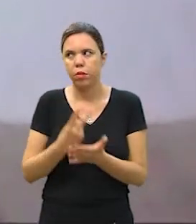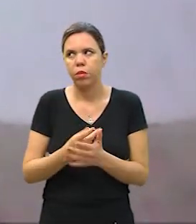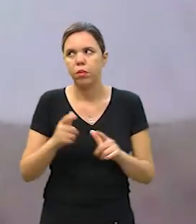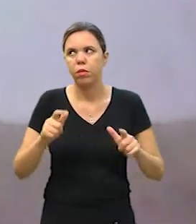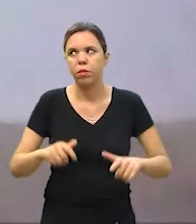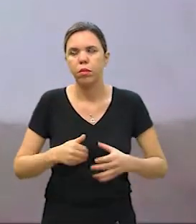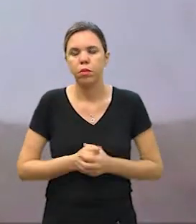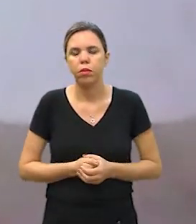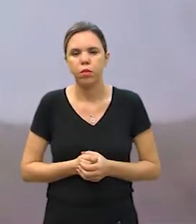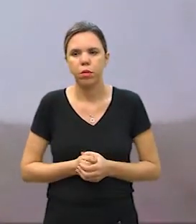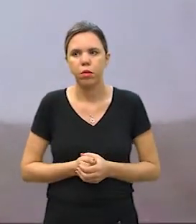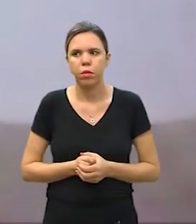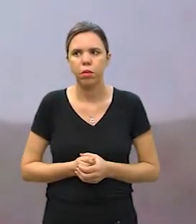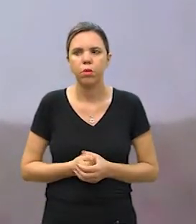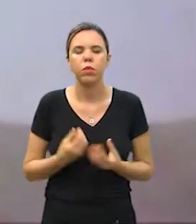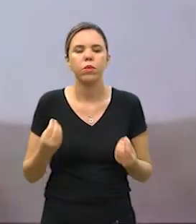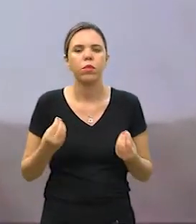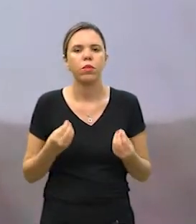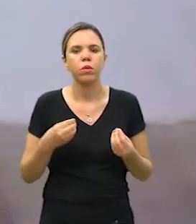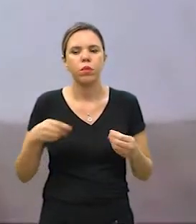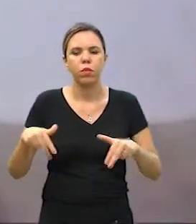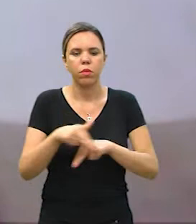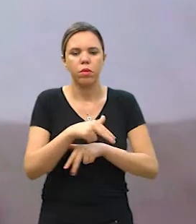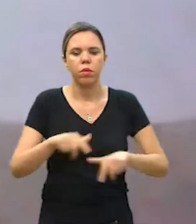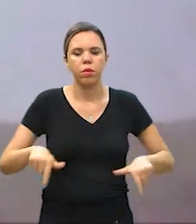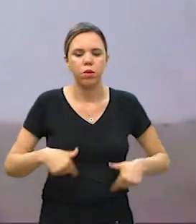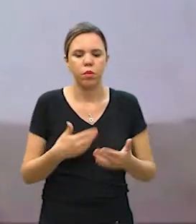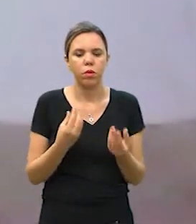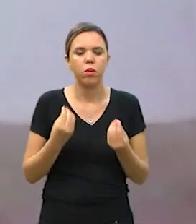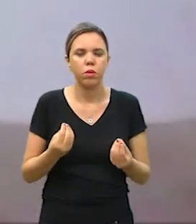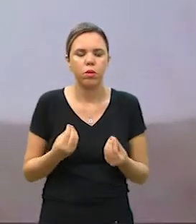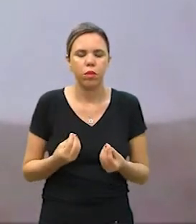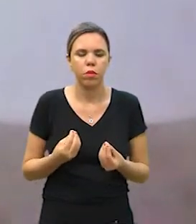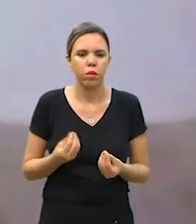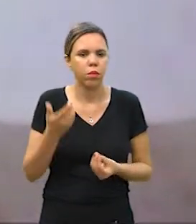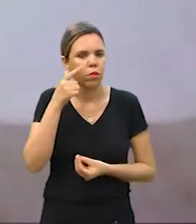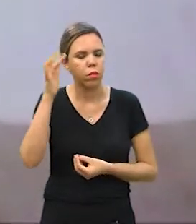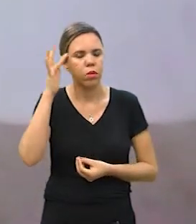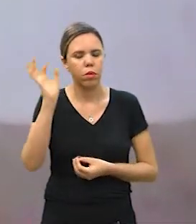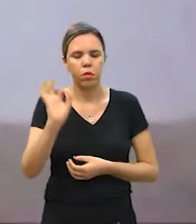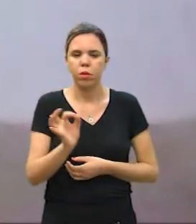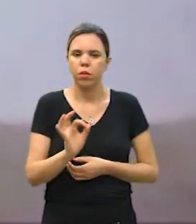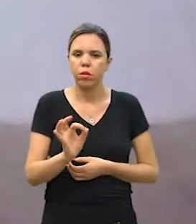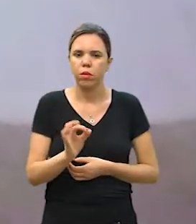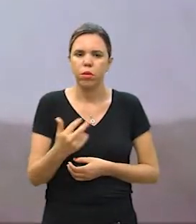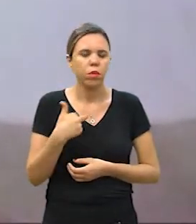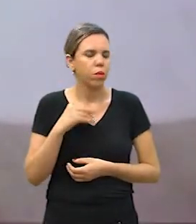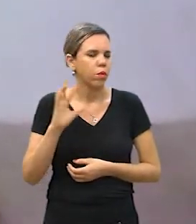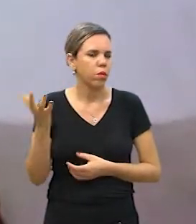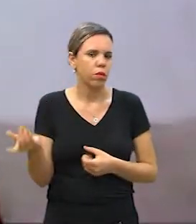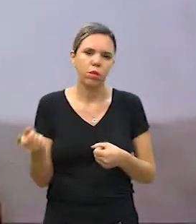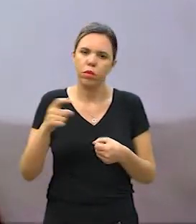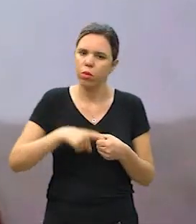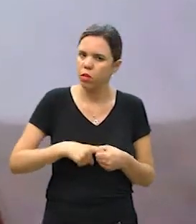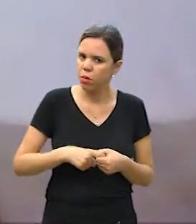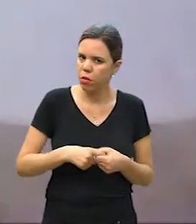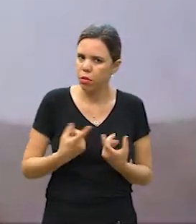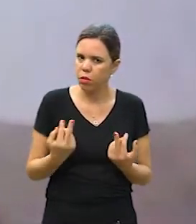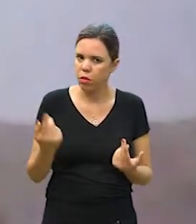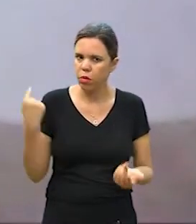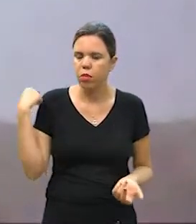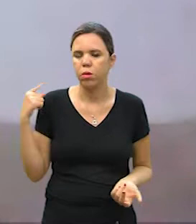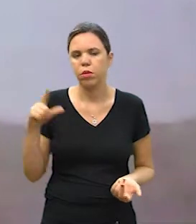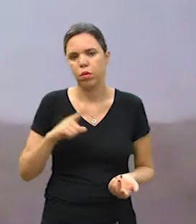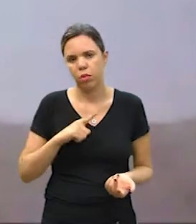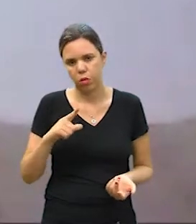mesmo espaço. Como que a gente andava naquela sala de aula? Eu não consigo nem imaginar. Isso não pode voltar como